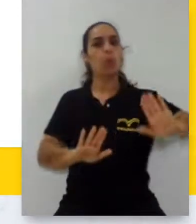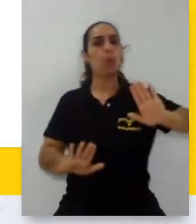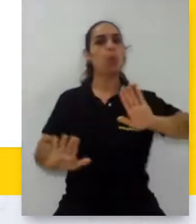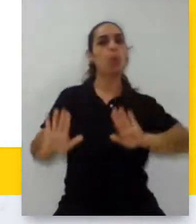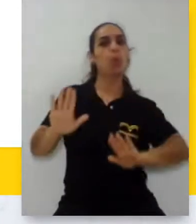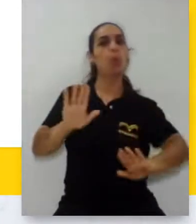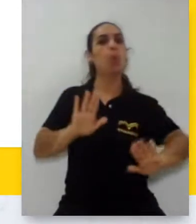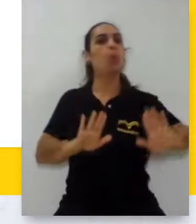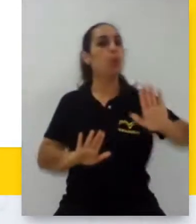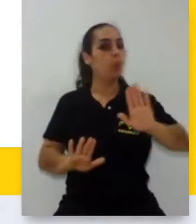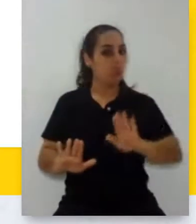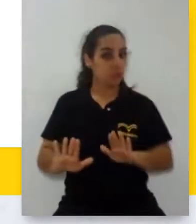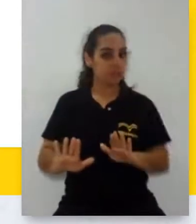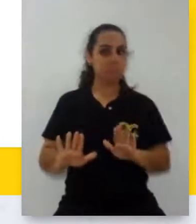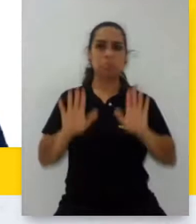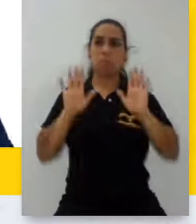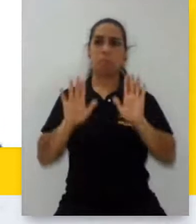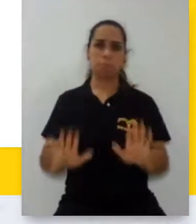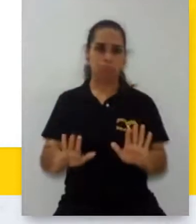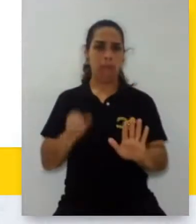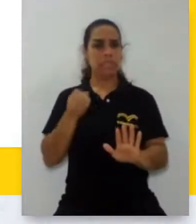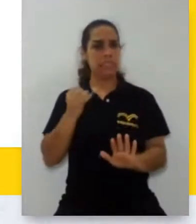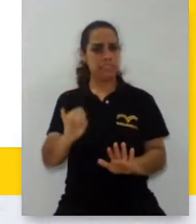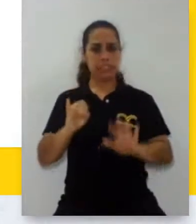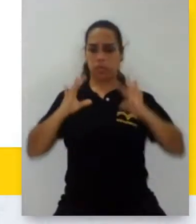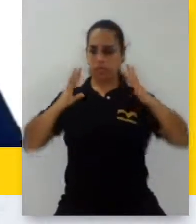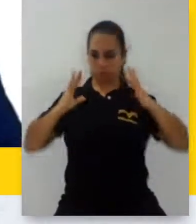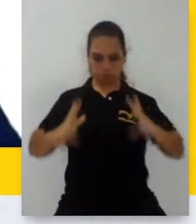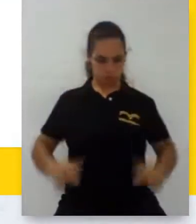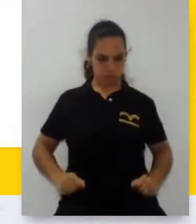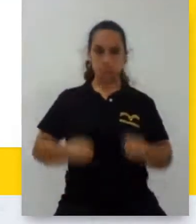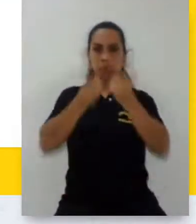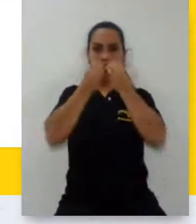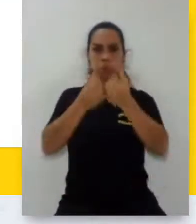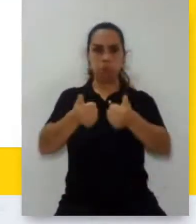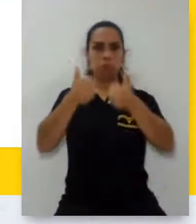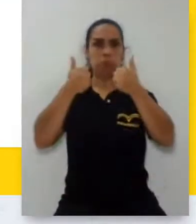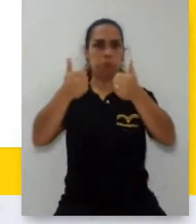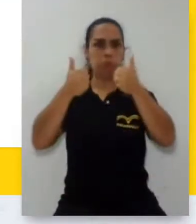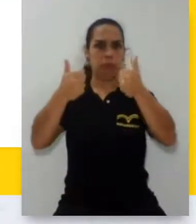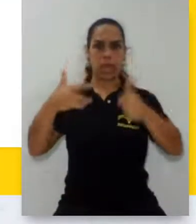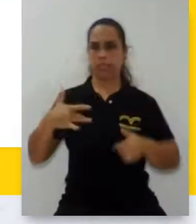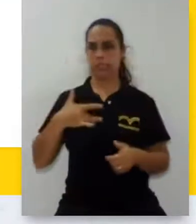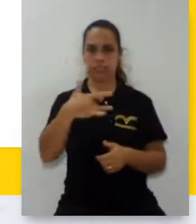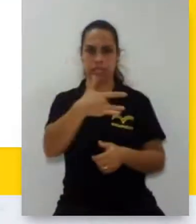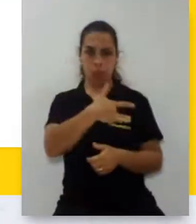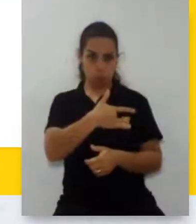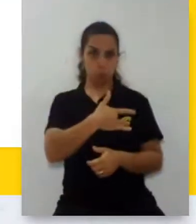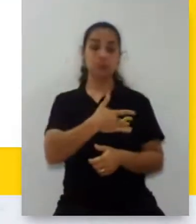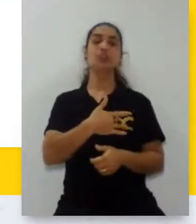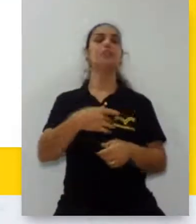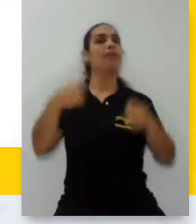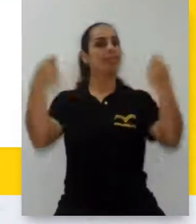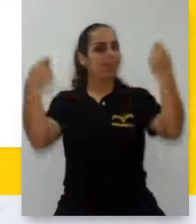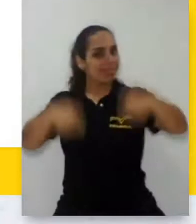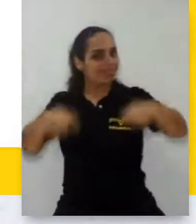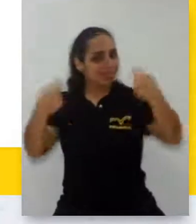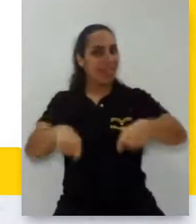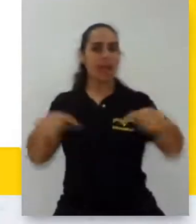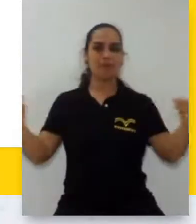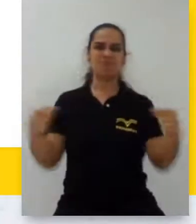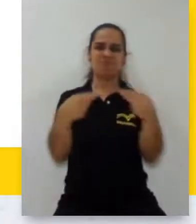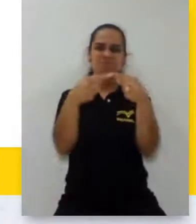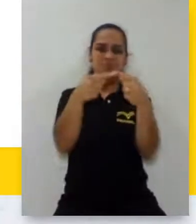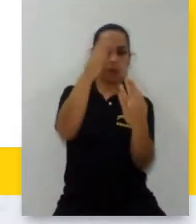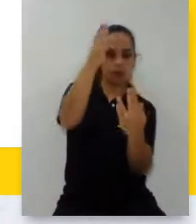intensos e faça exercícios onde você mexe com a intensidade do exercício. Na prática, significa o quê? Eu vou sair